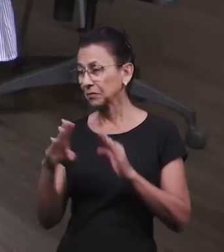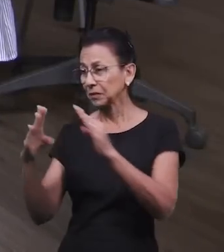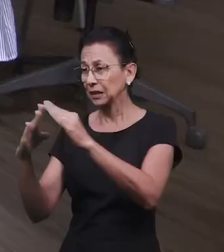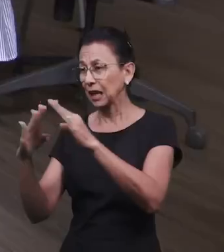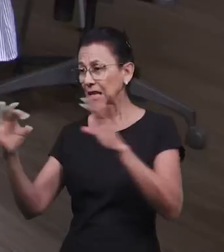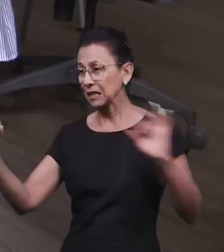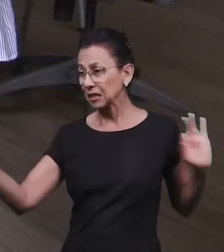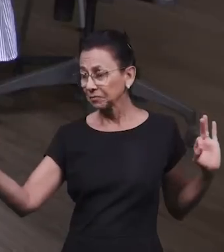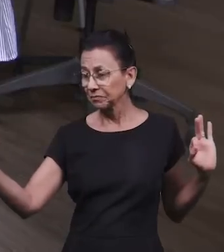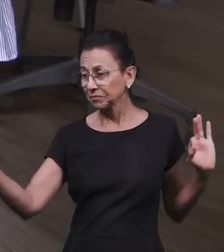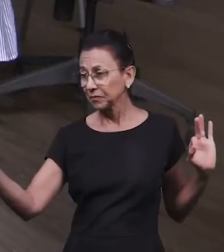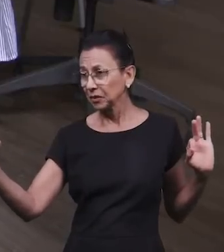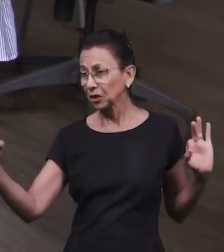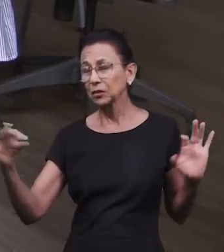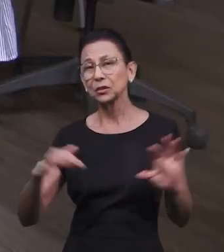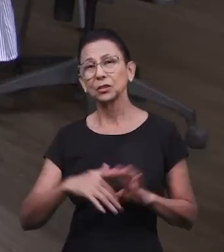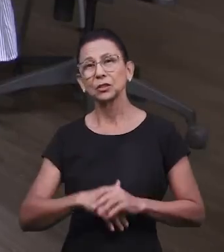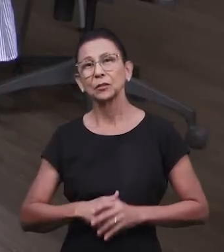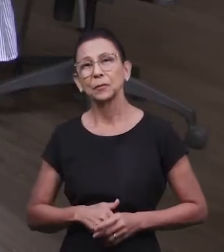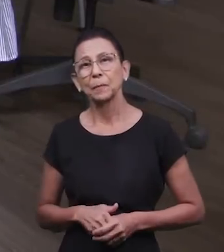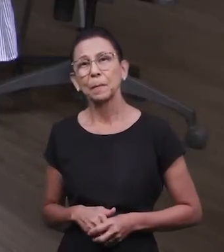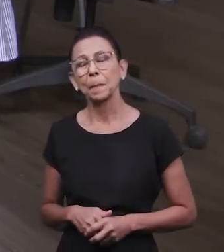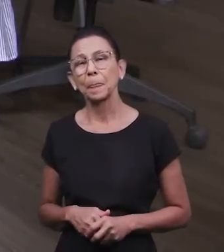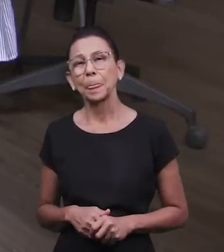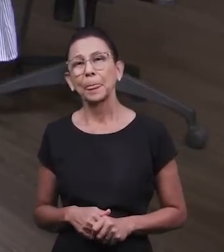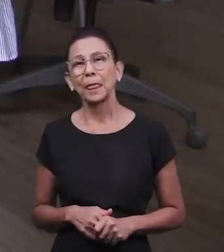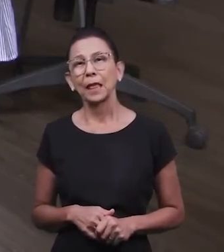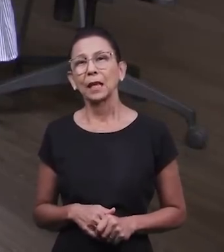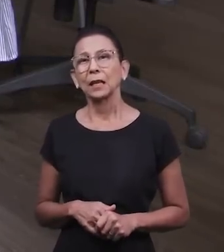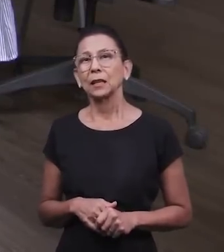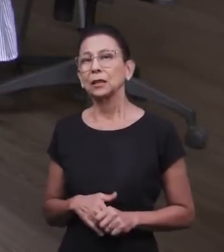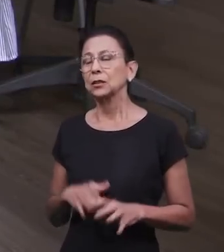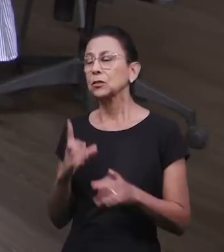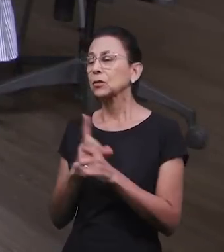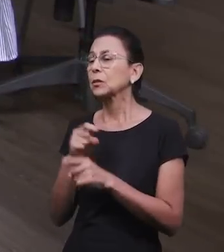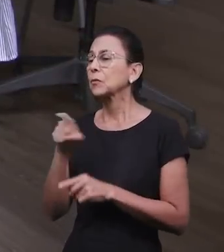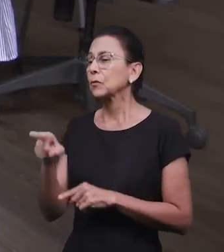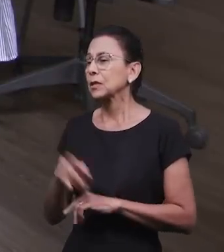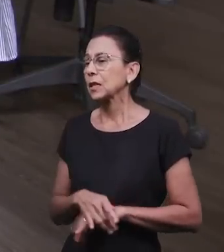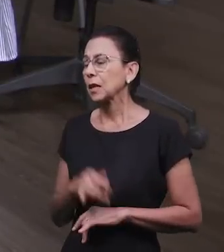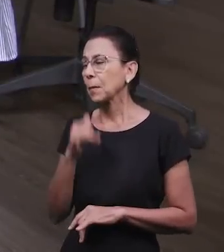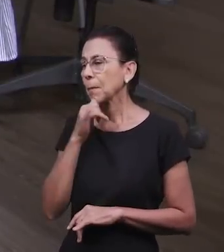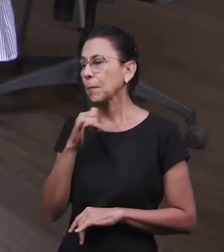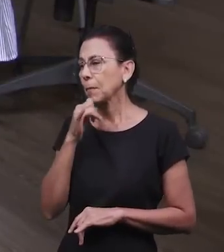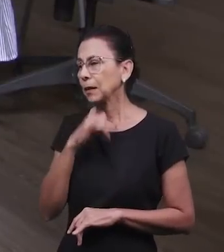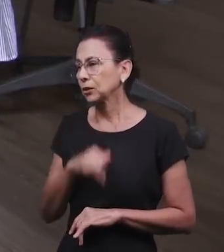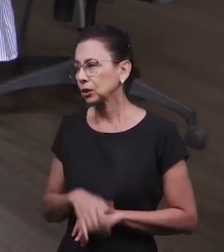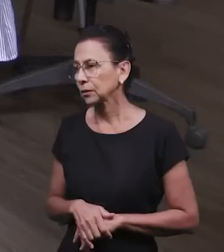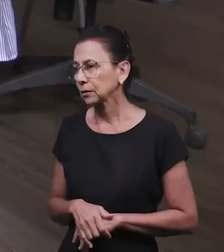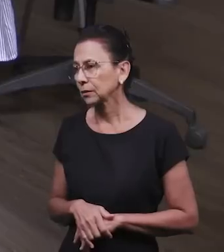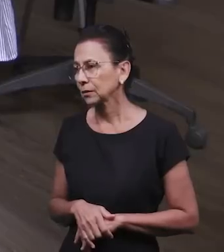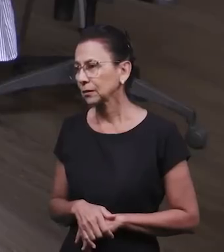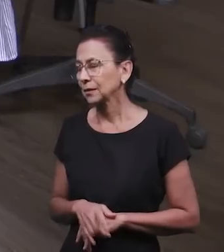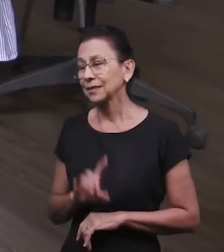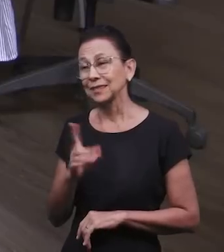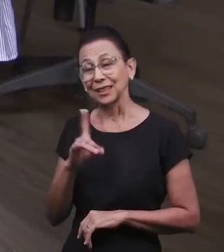que ela falou naquela hora, e você acha que foi por acaso que nós encontramos você aqui? Não foi.